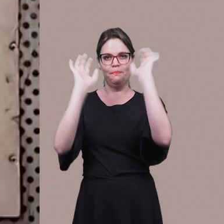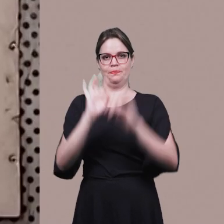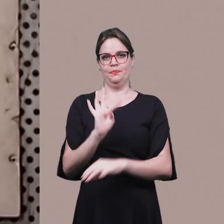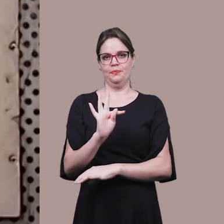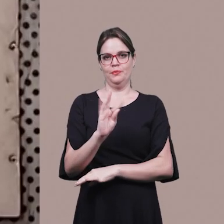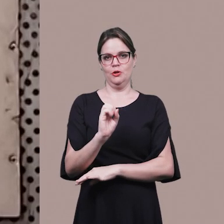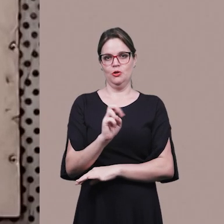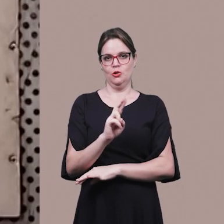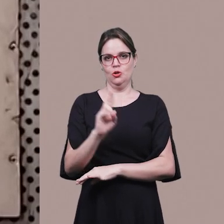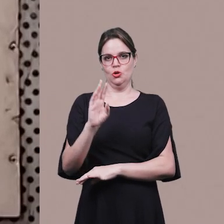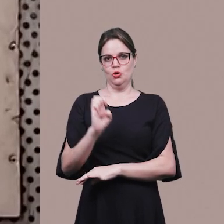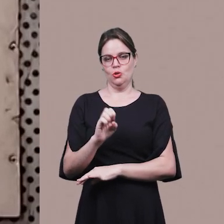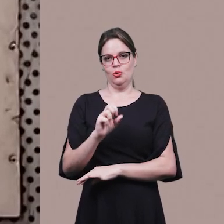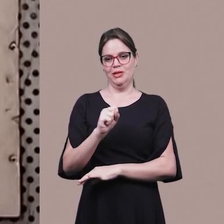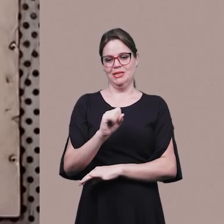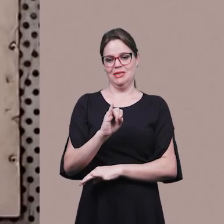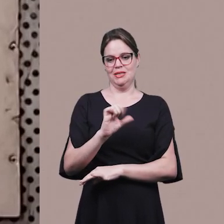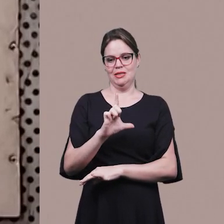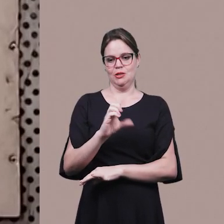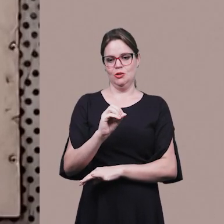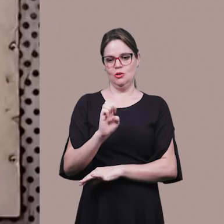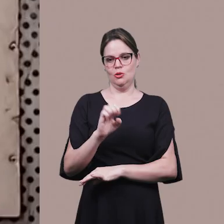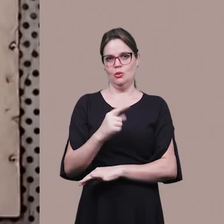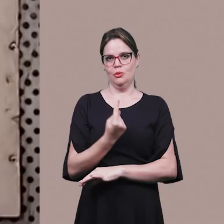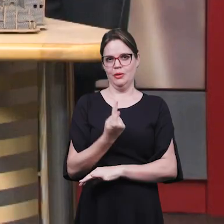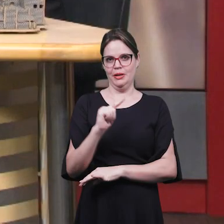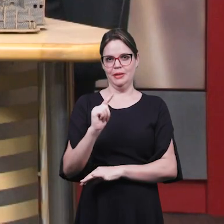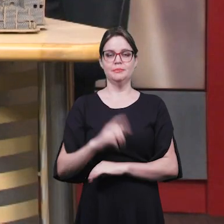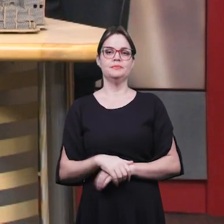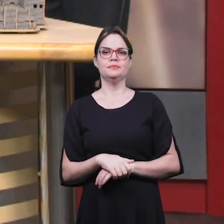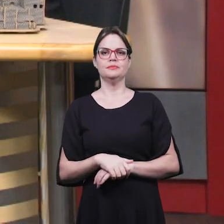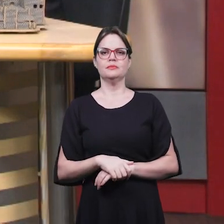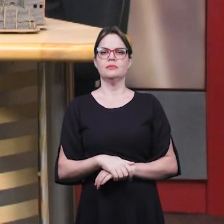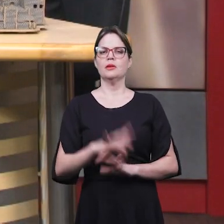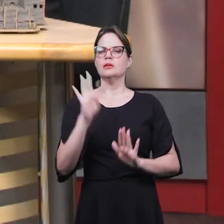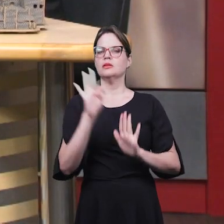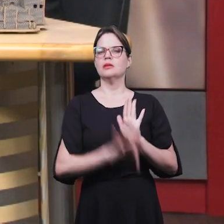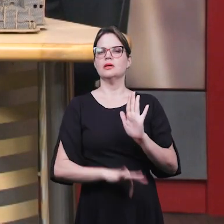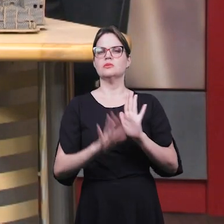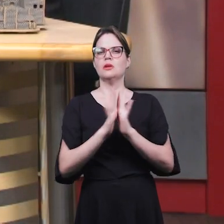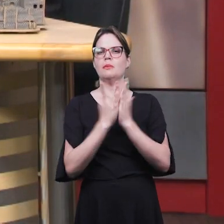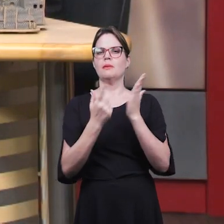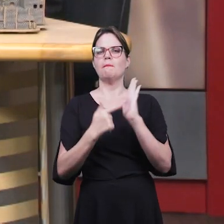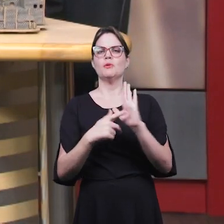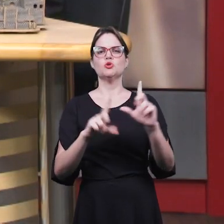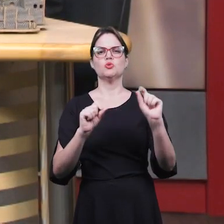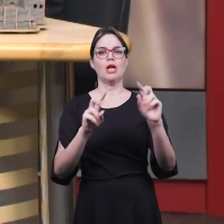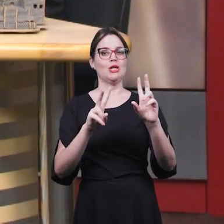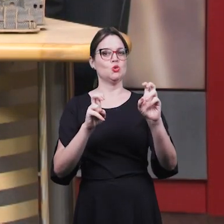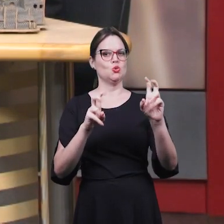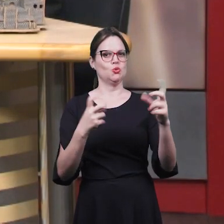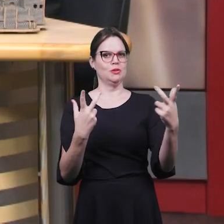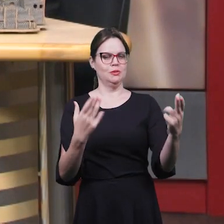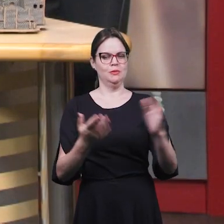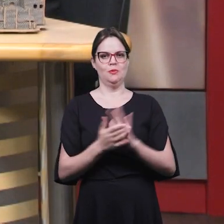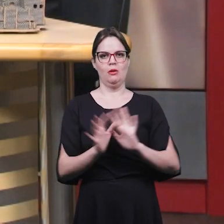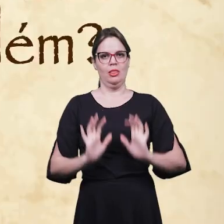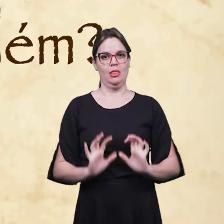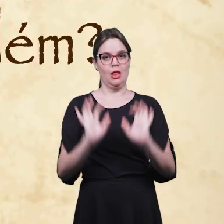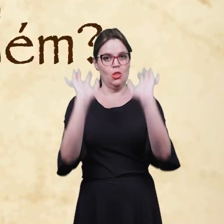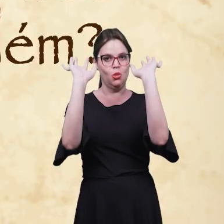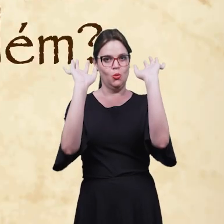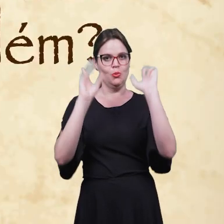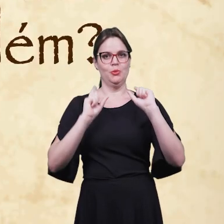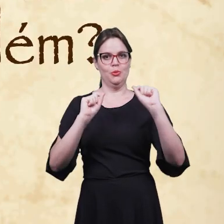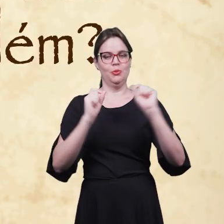palavra sobre a Torre de Siloé, em Lucas 13, 4 e 5. O próprio Senhor Jesus fala assim, ó: